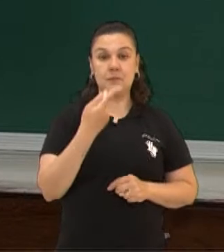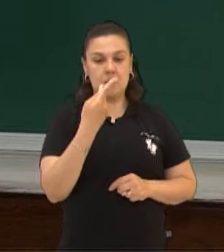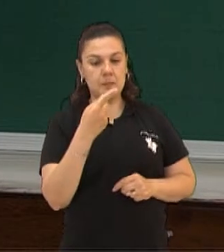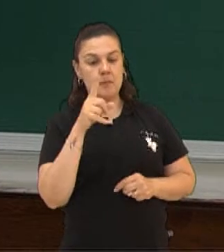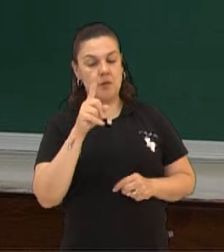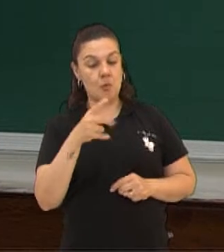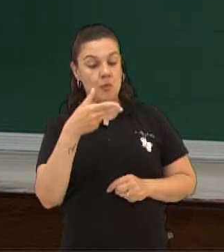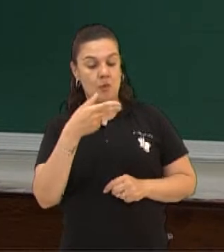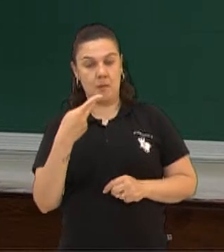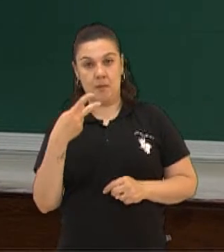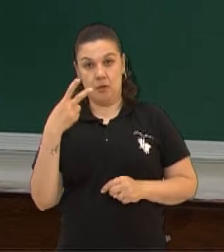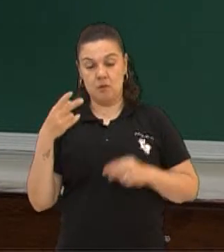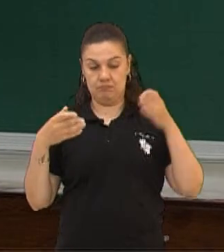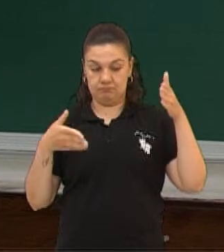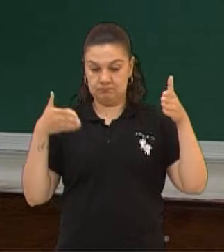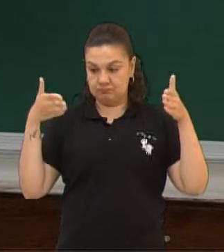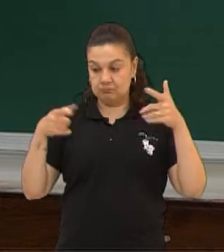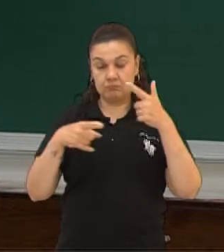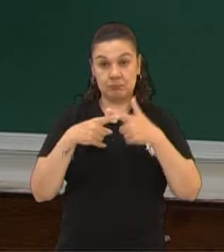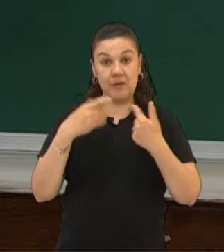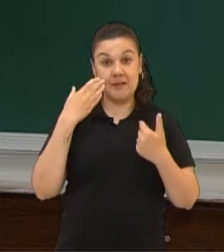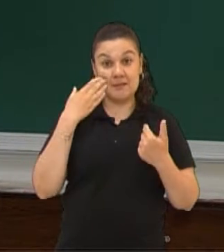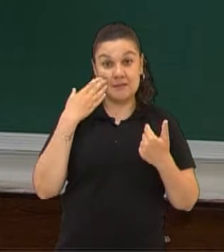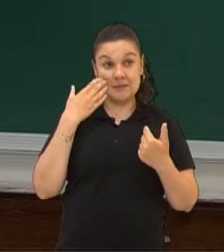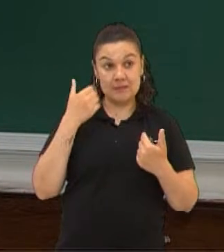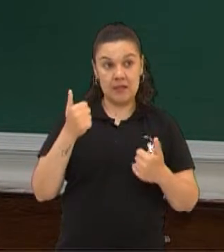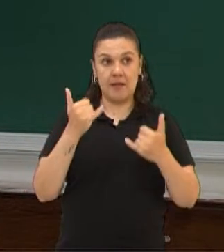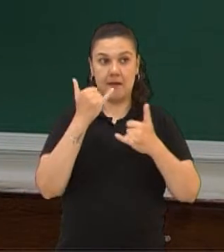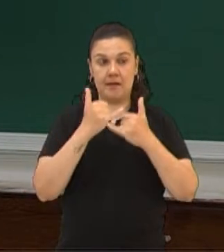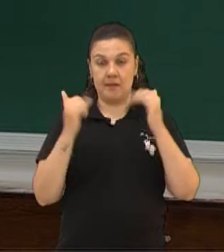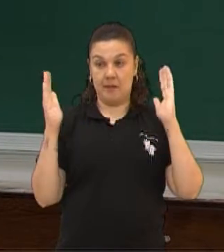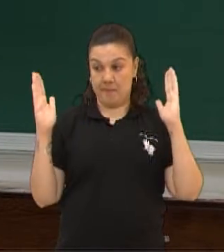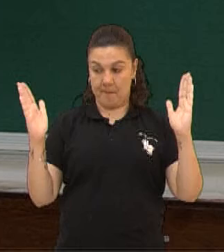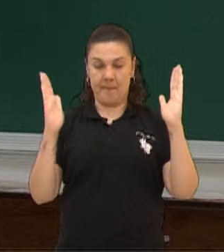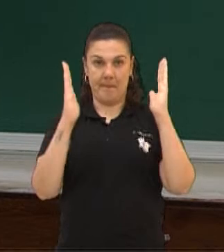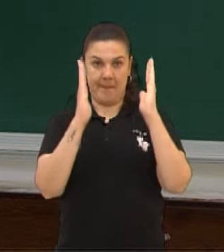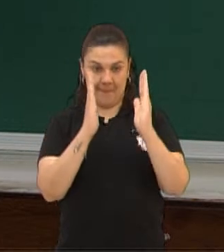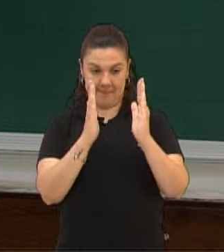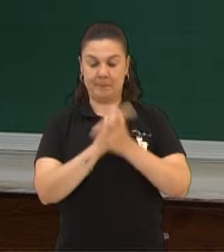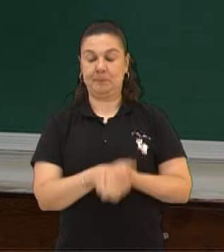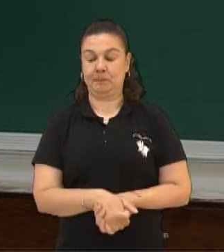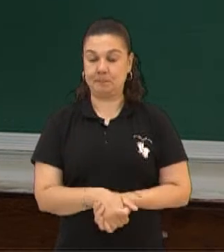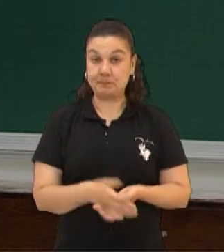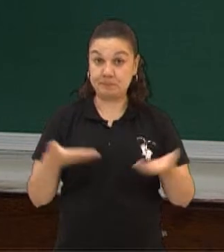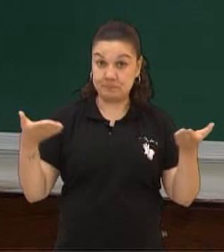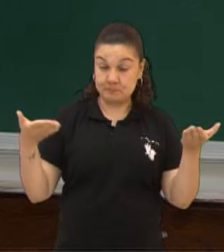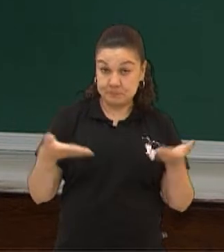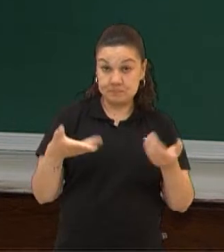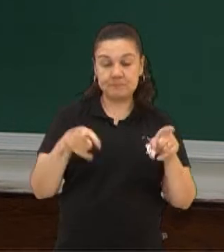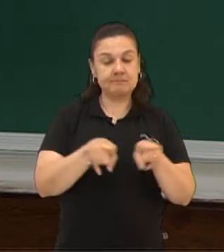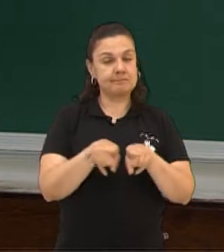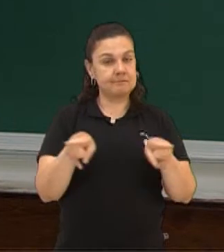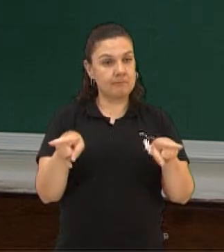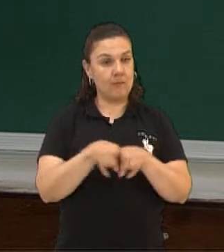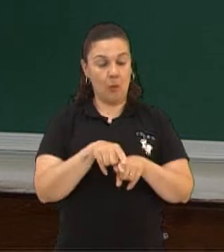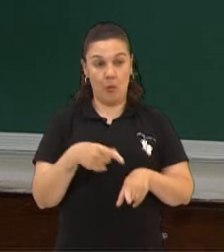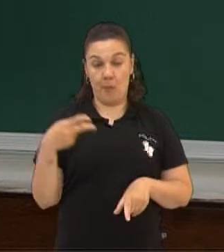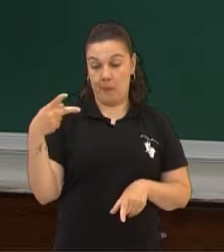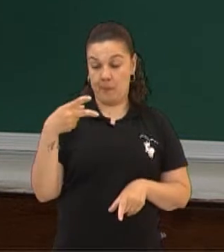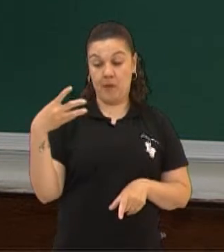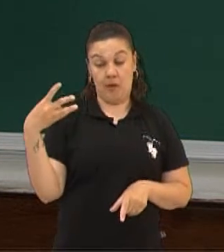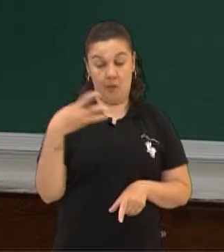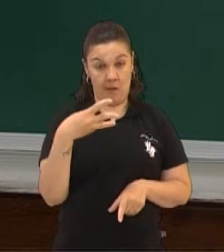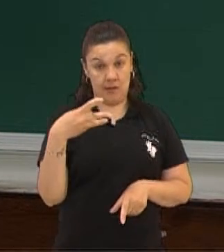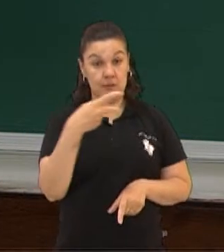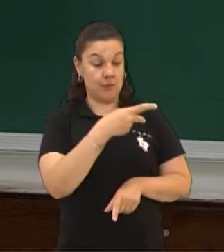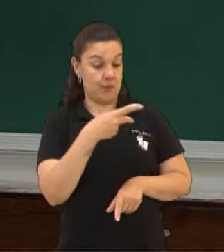a P2, tá bom? E também porque ali significa que elas são paralelas. Da mesma forma que o P4 que está